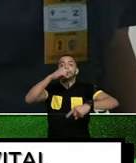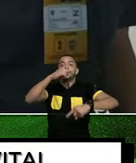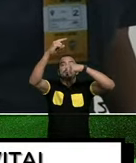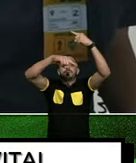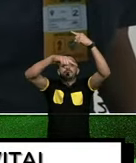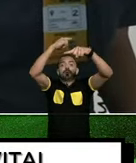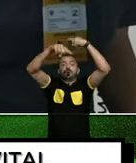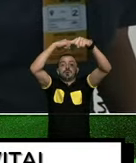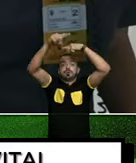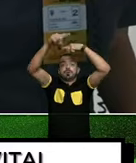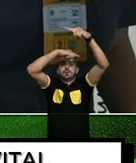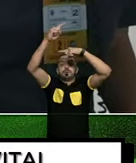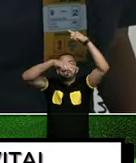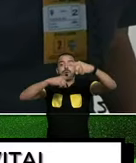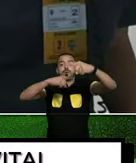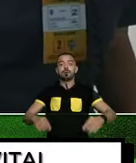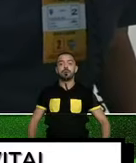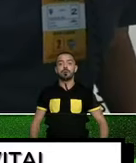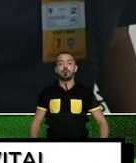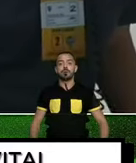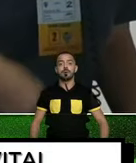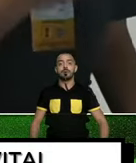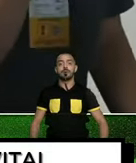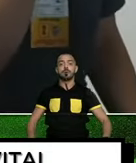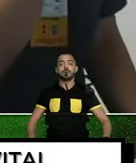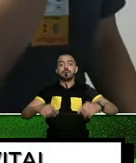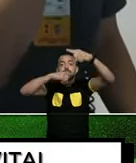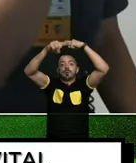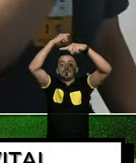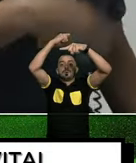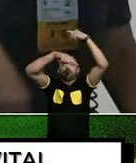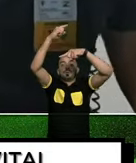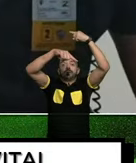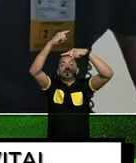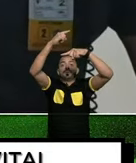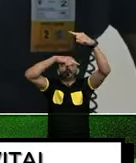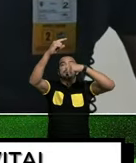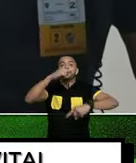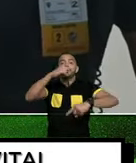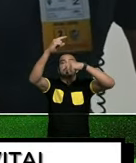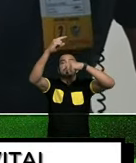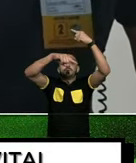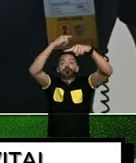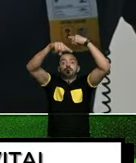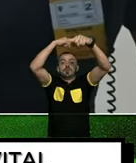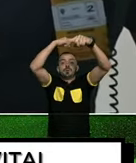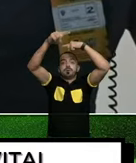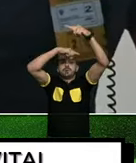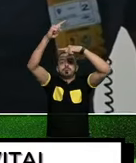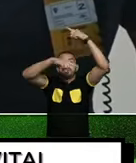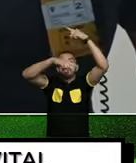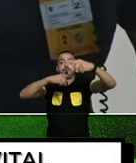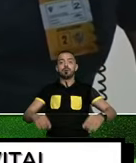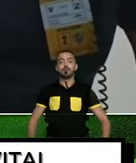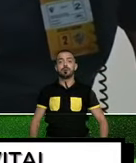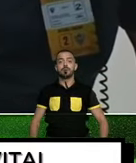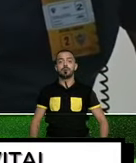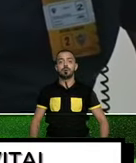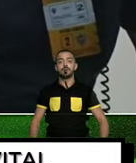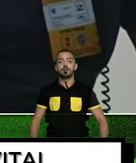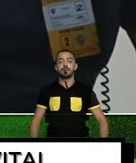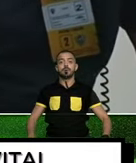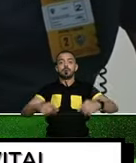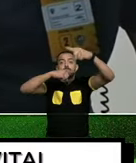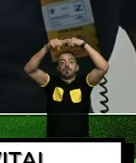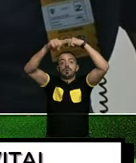Hulk assumindo protagonismo ladrão Hulk buscou esquerda toca PR Edenilson Edenilson dominou abriu pro Arana lá vem galo